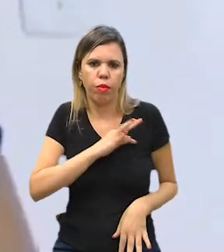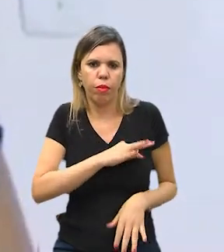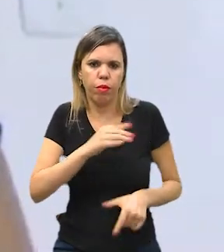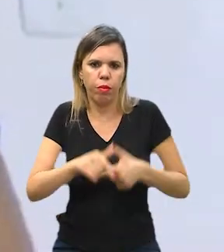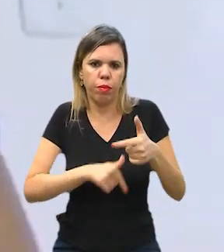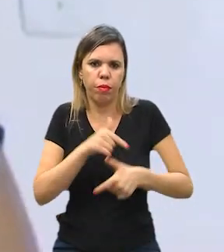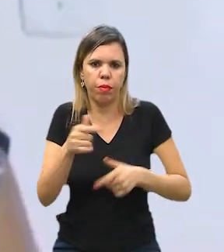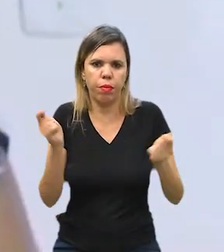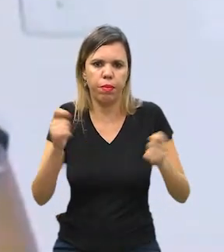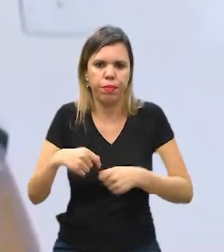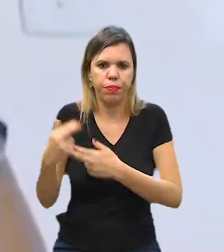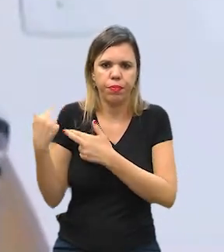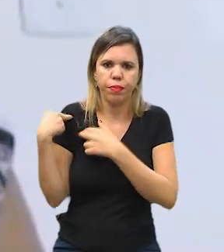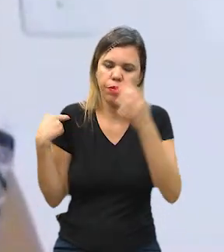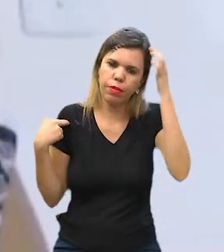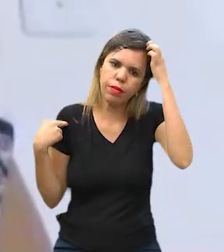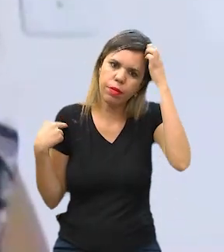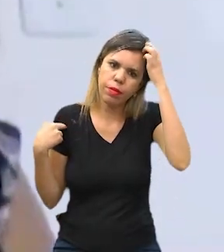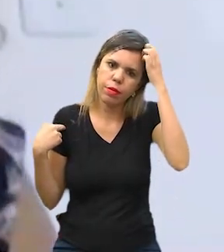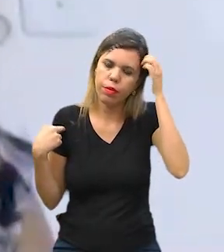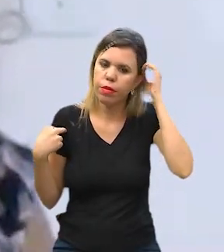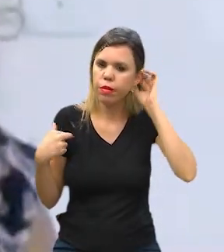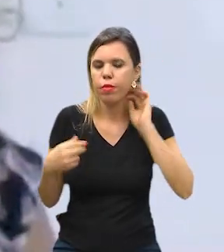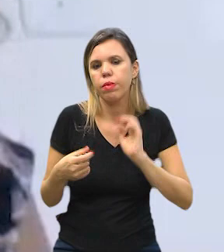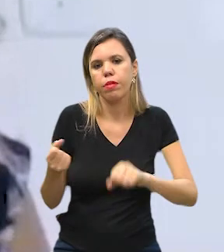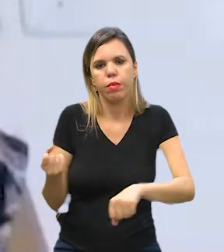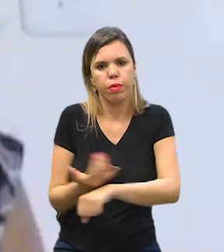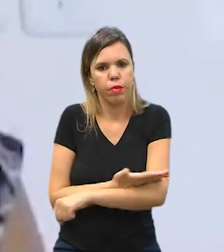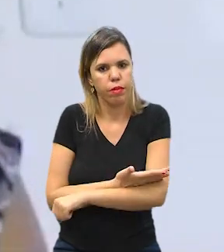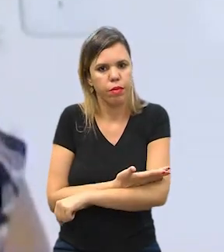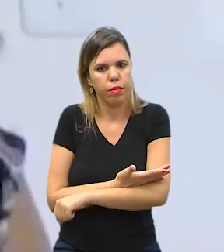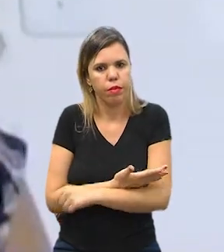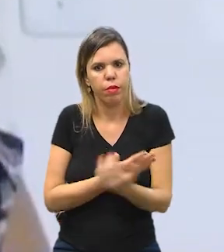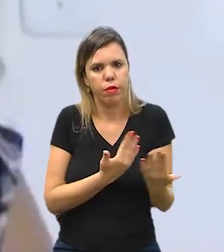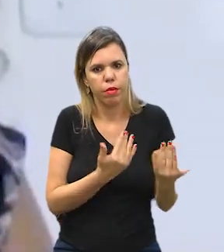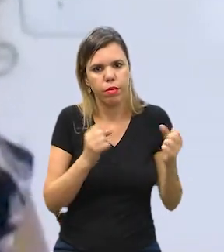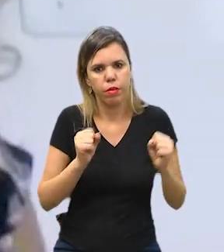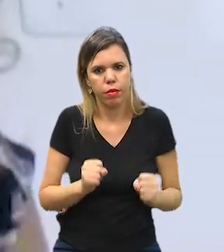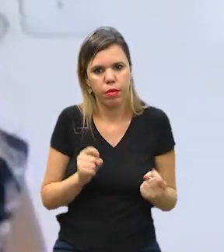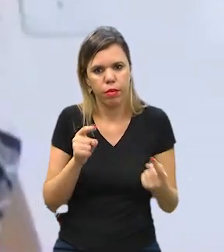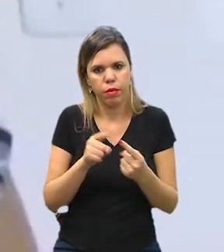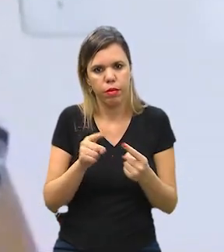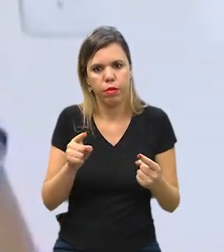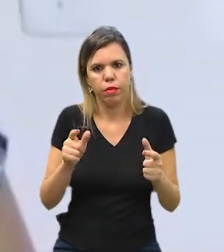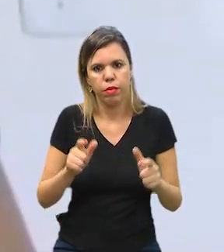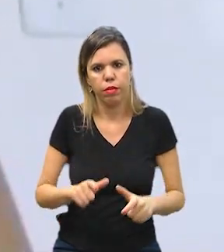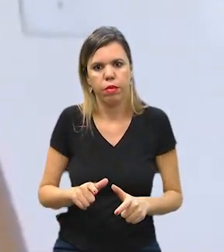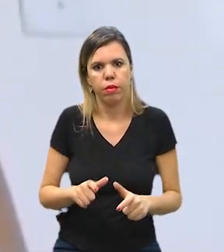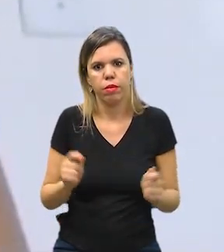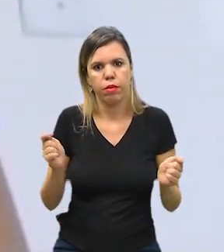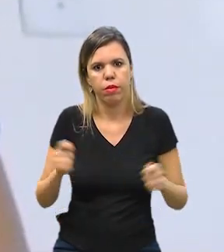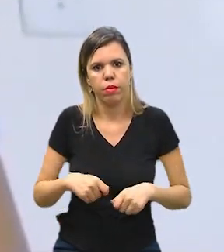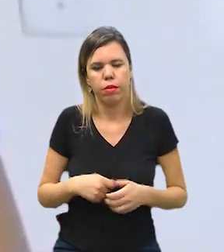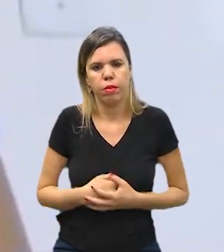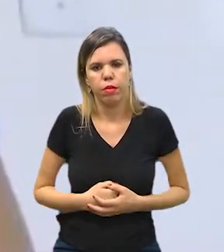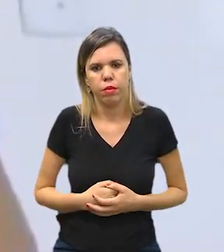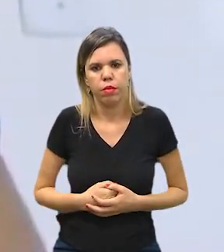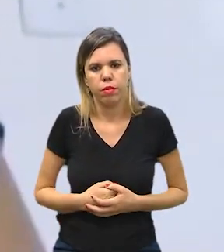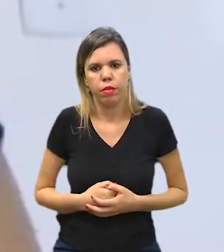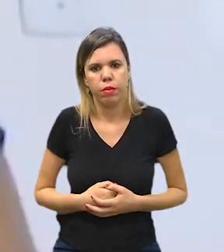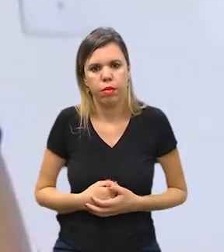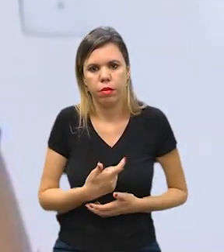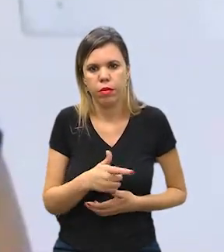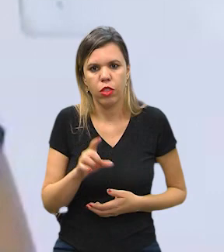no modelo técnico, trabalhar essas competências também em um caráter socioemocional, para que esse jovem possa se identificar nesse lugar